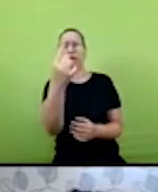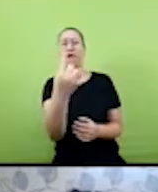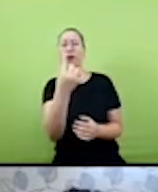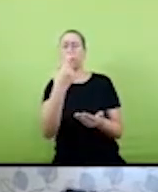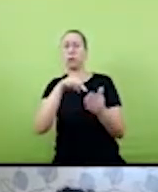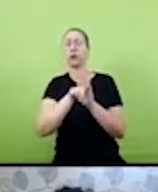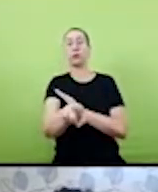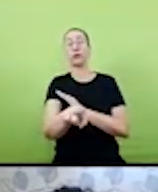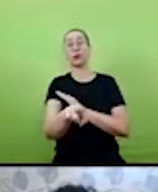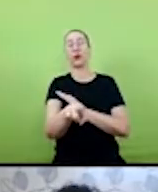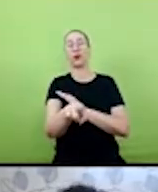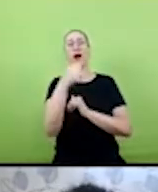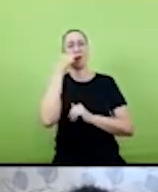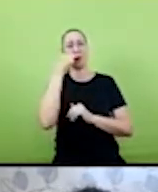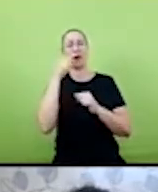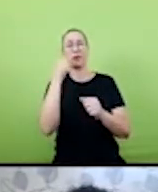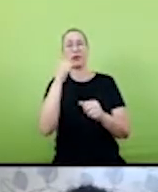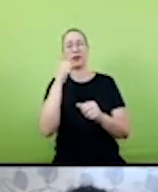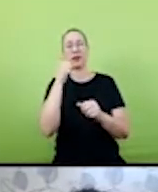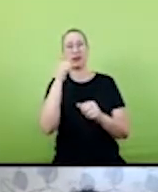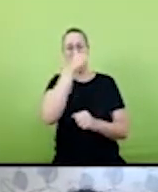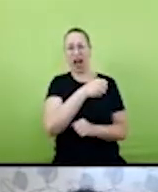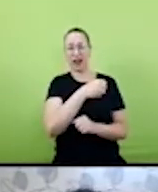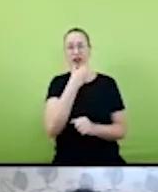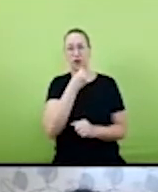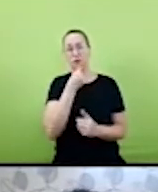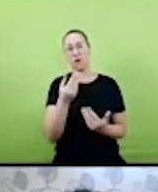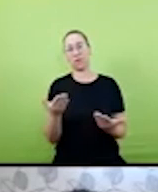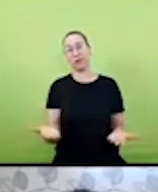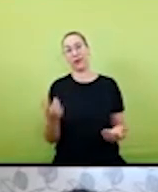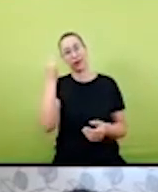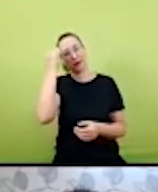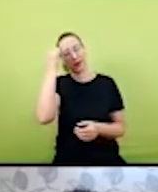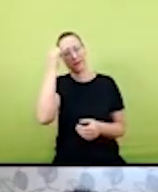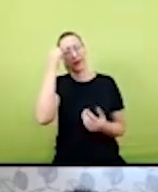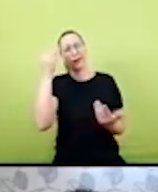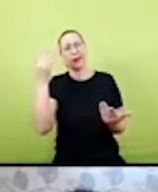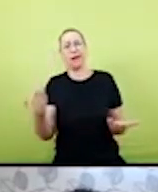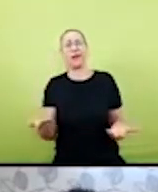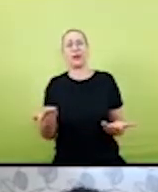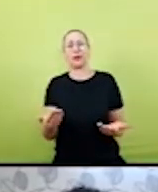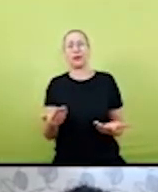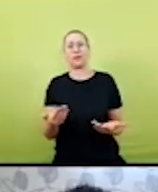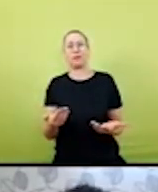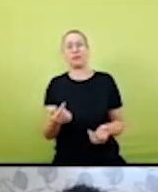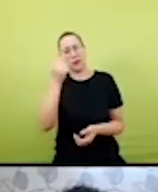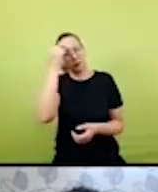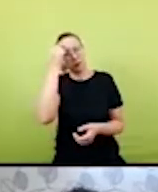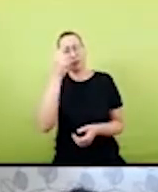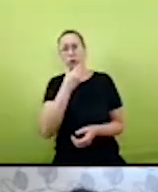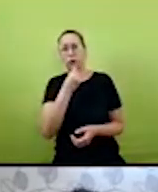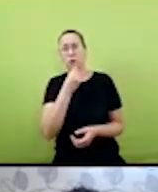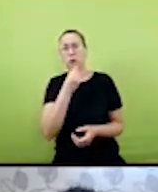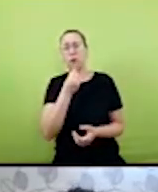os homens. E eu fiquei pensando em que tipo de raciocínio, né, que tipo de pensamento leva a pessoa